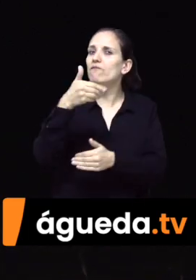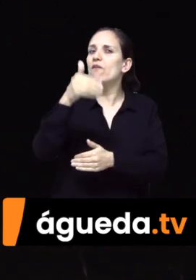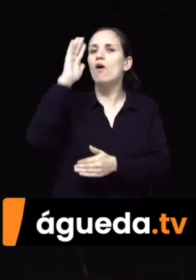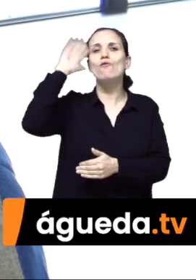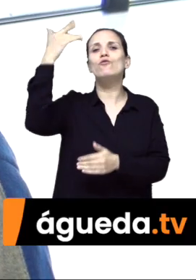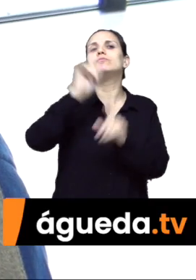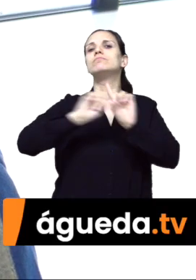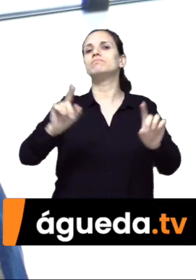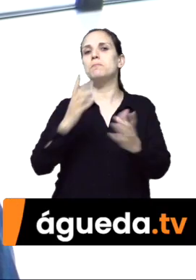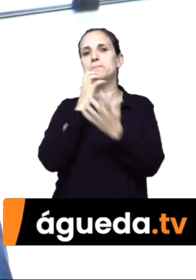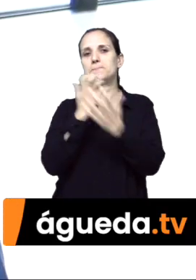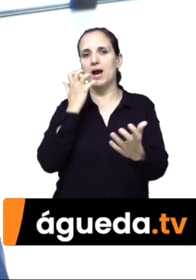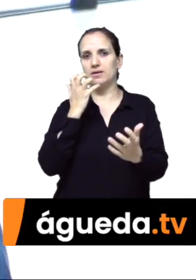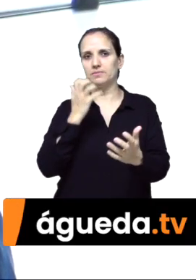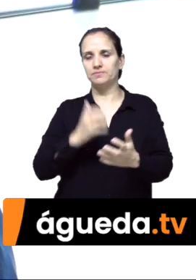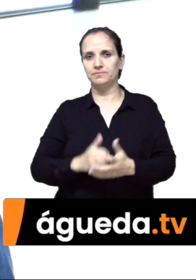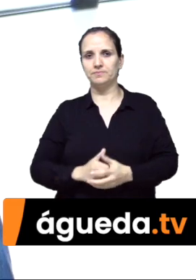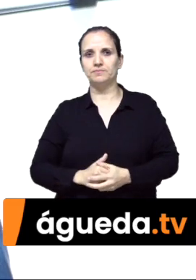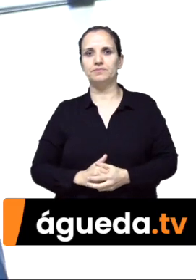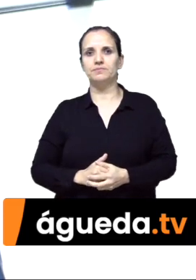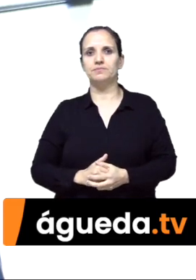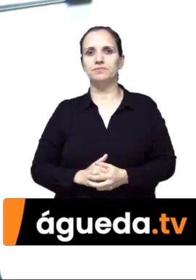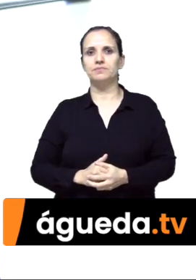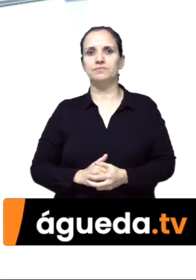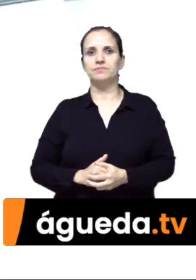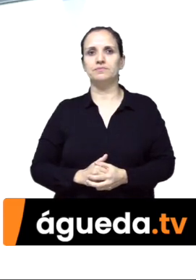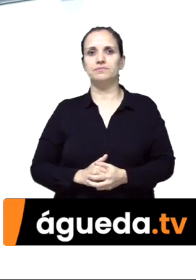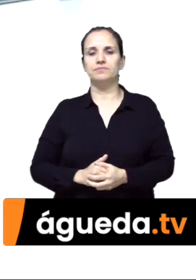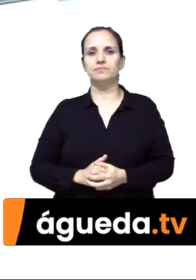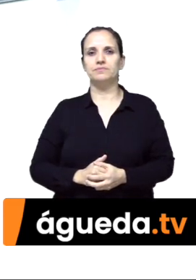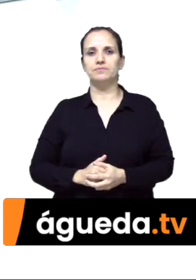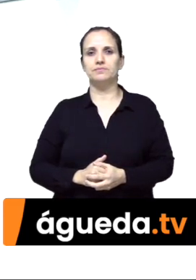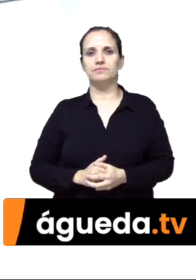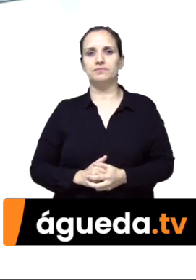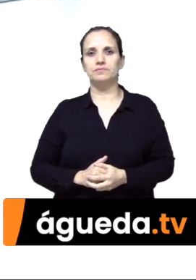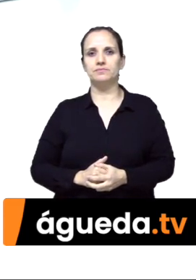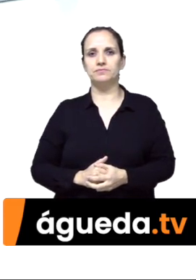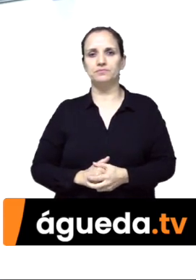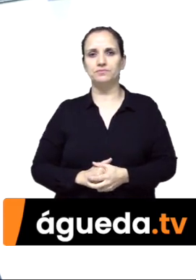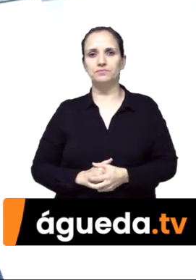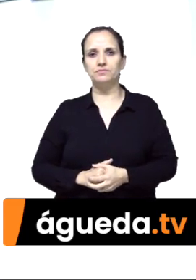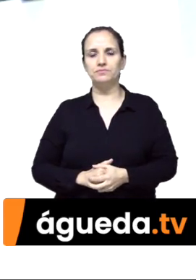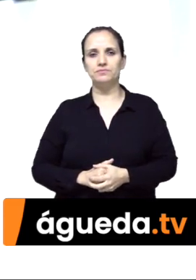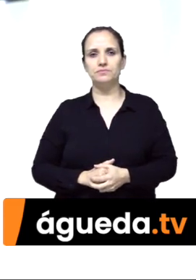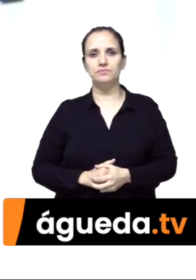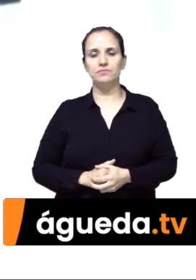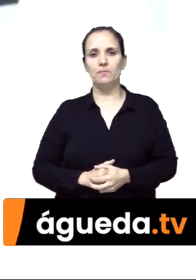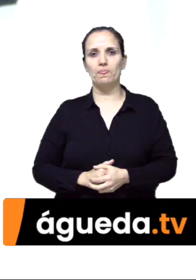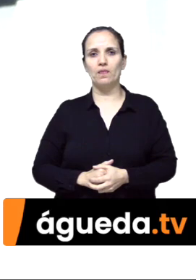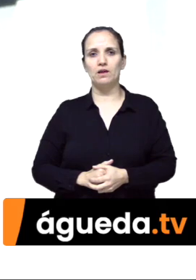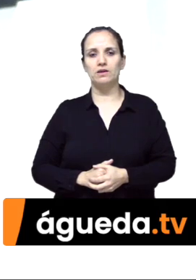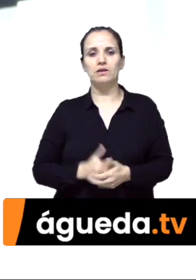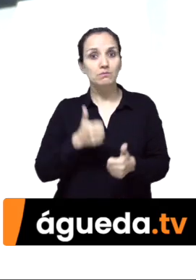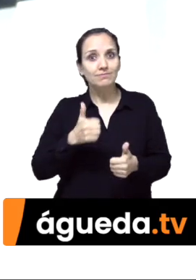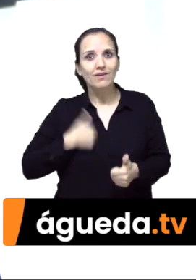Foi muito bom vencer? Sim. O que é que sentiste quando disseram o teu nome? Feliz. E gostas muito de ler?